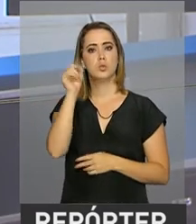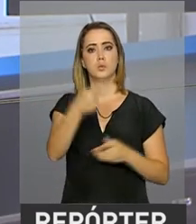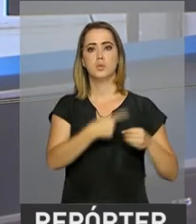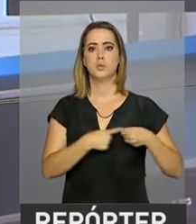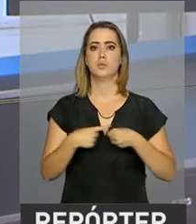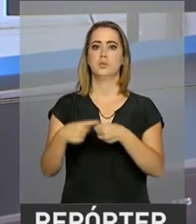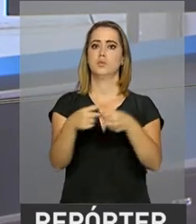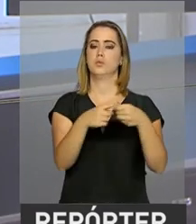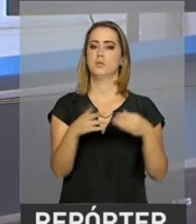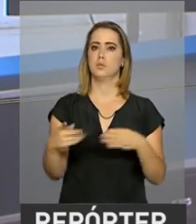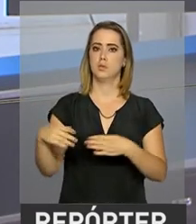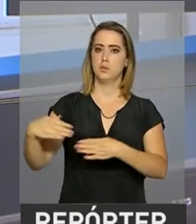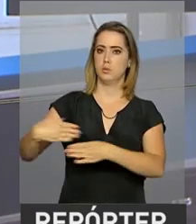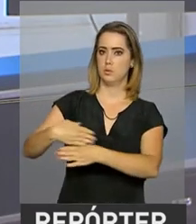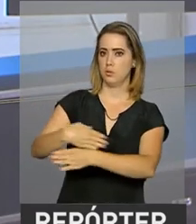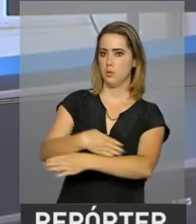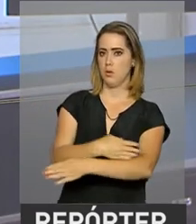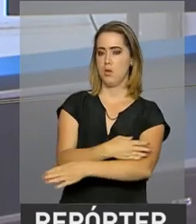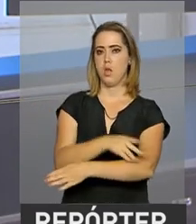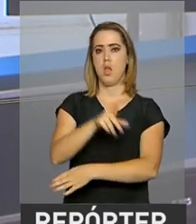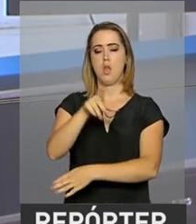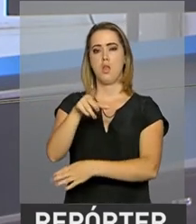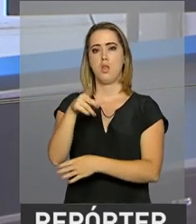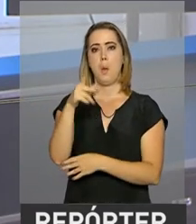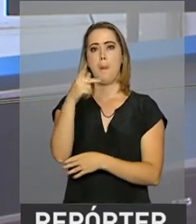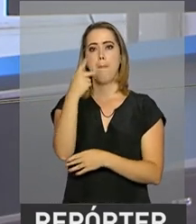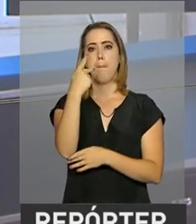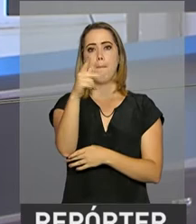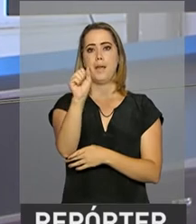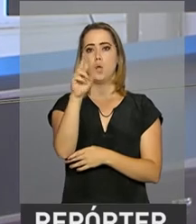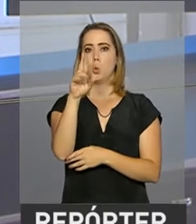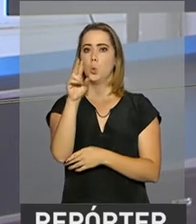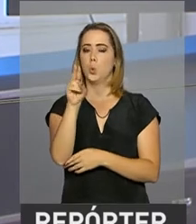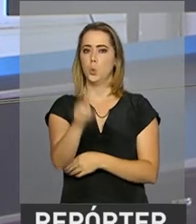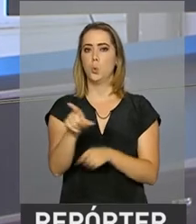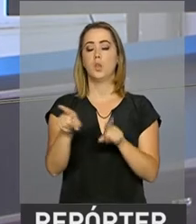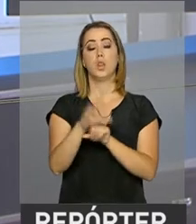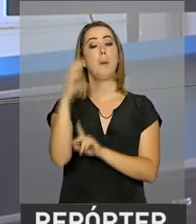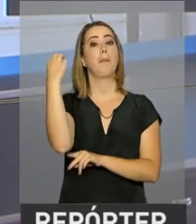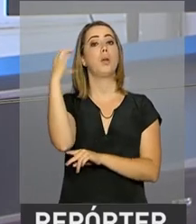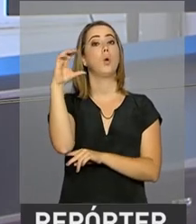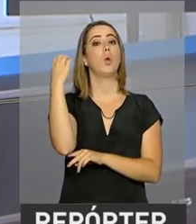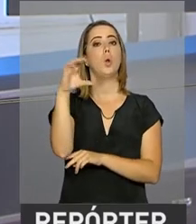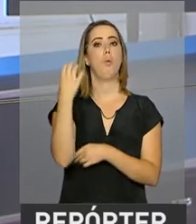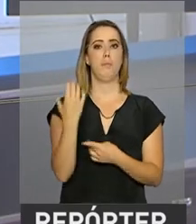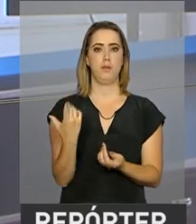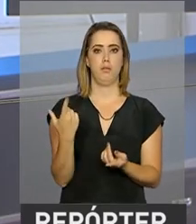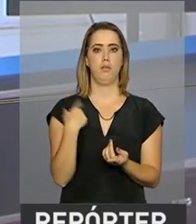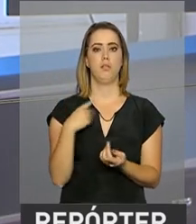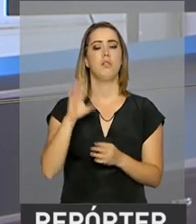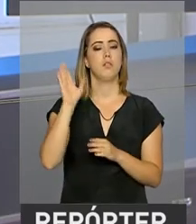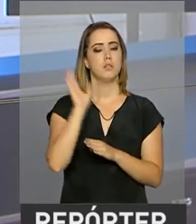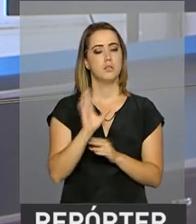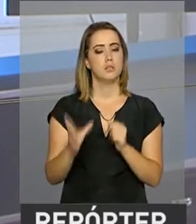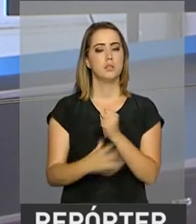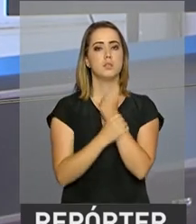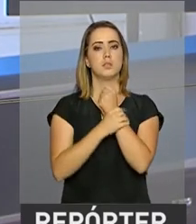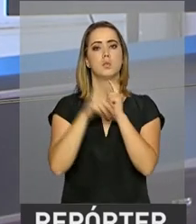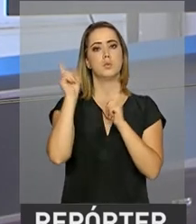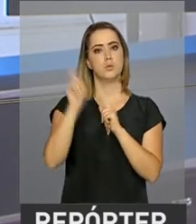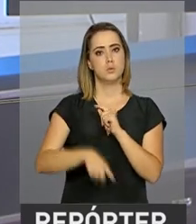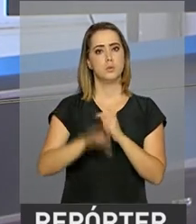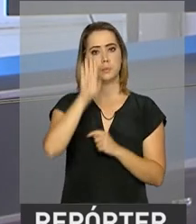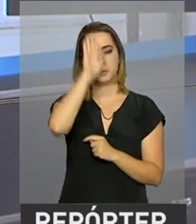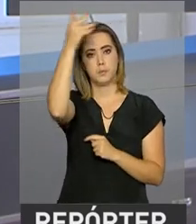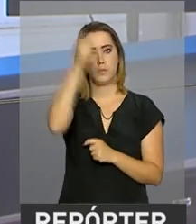brasileiras nas fronteiras com peru e colômbia a segurança nas fronteiras é uma das prioridades do governo o ministro disse hoje que os